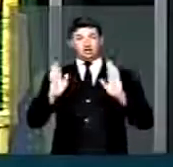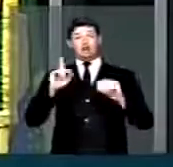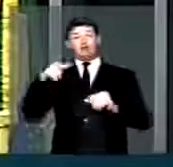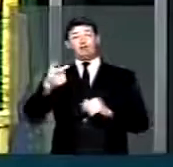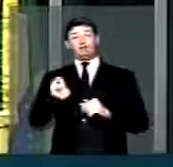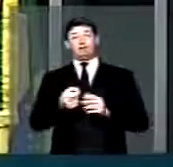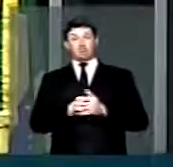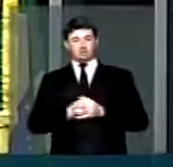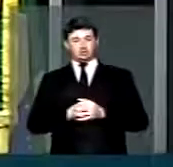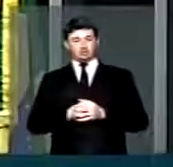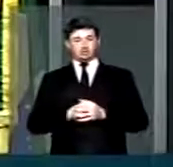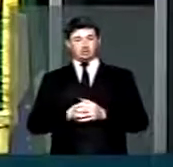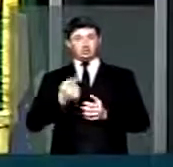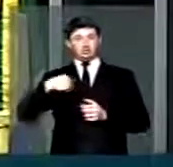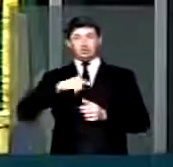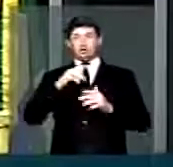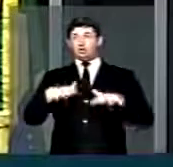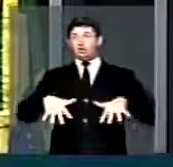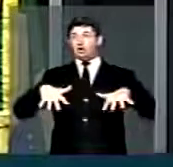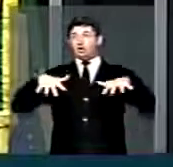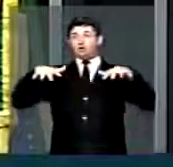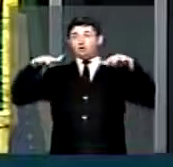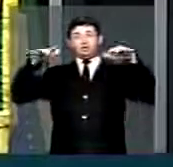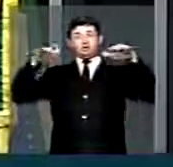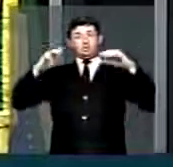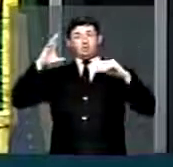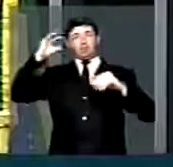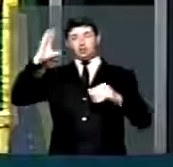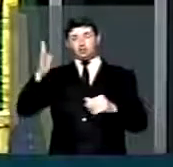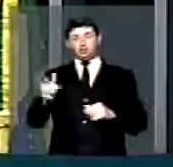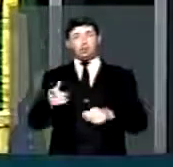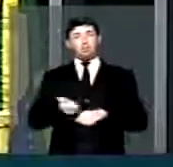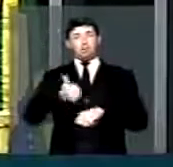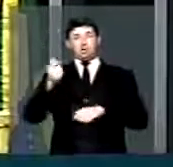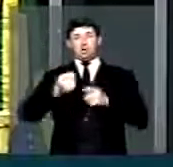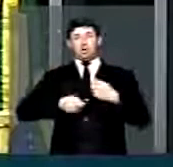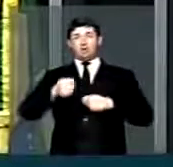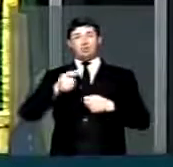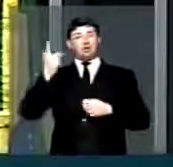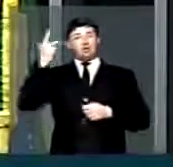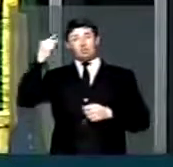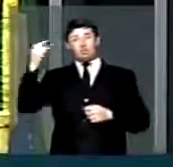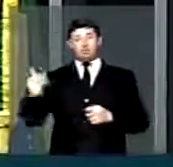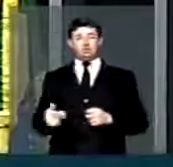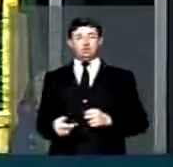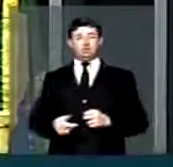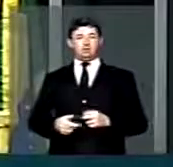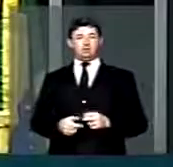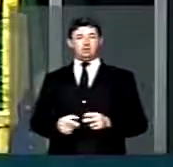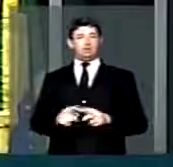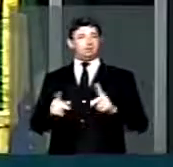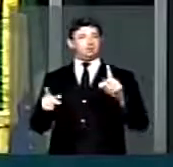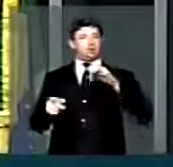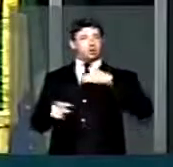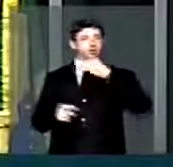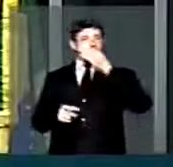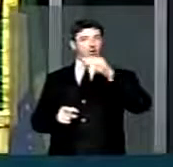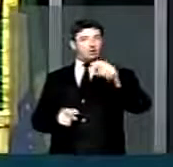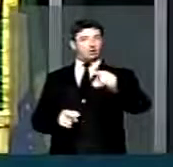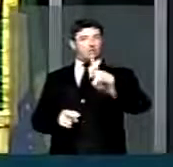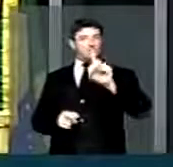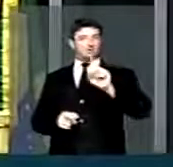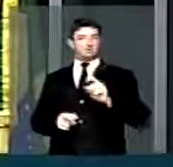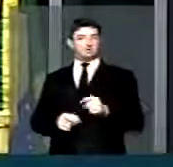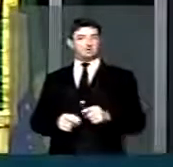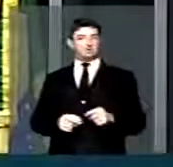20 anos. Nós crescemos, todos nós crescemos. É óbvio que isso melhora a economia, é inercial. Mas eu não quero usar esse argumento, porque esse argumento é